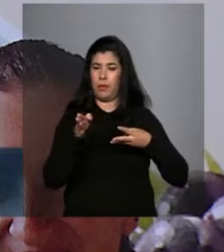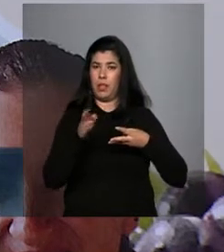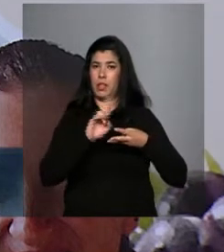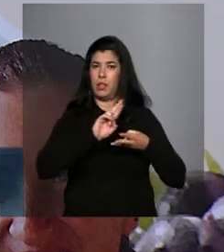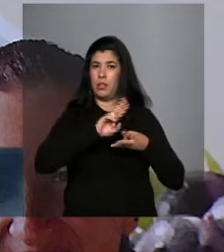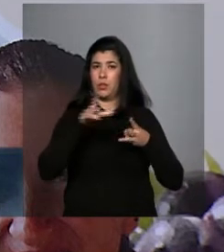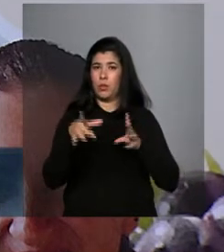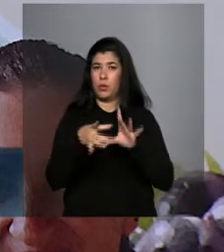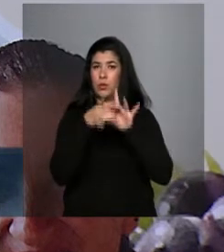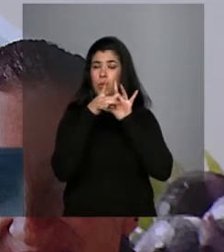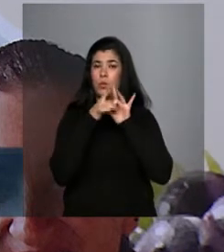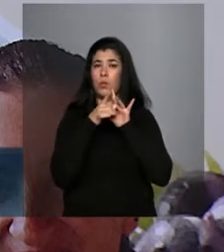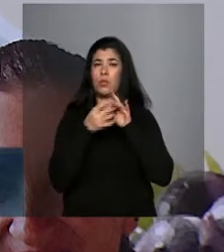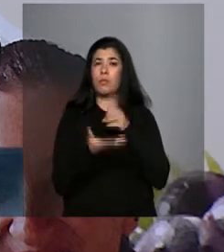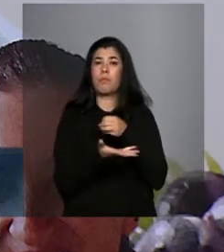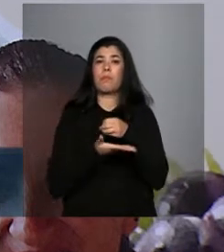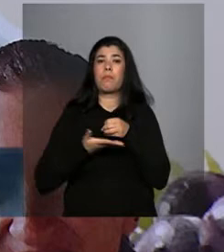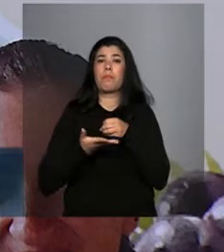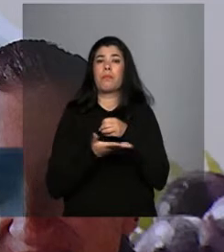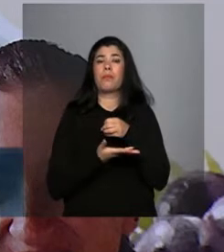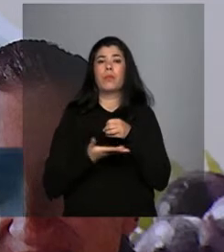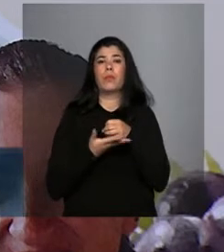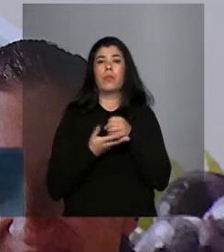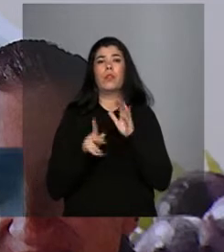formam a sustentação